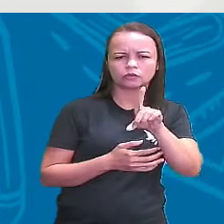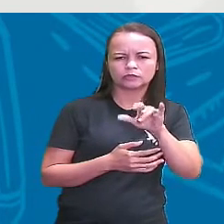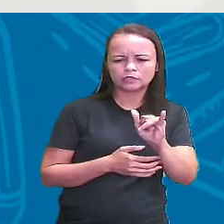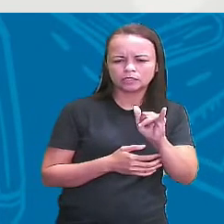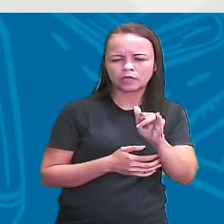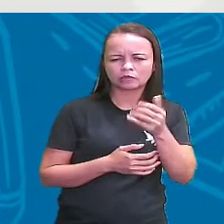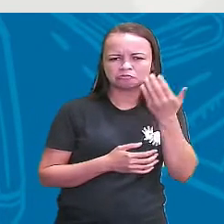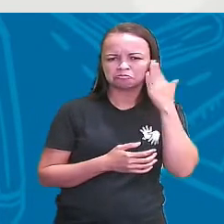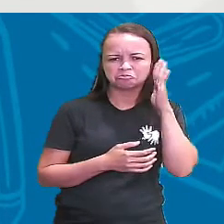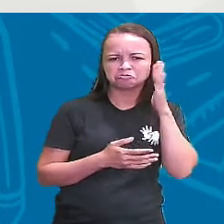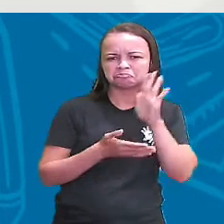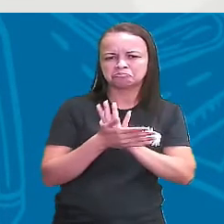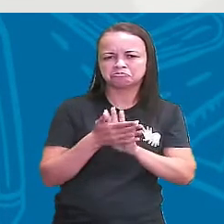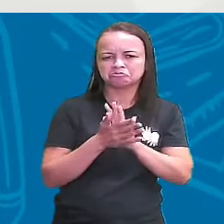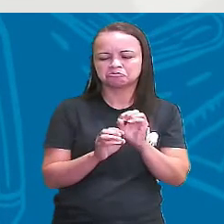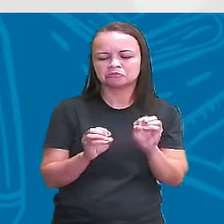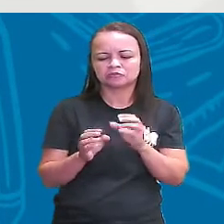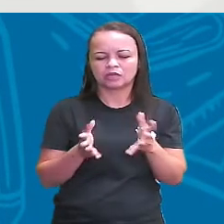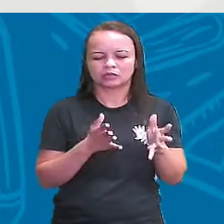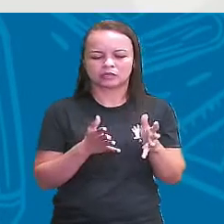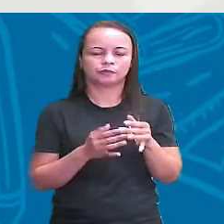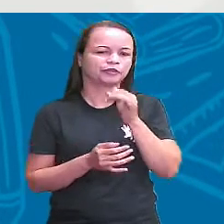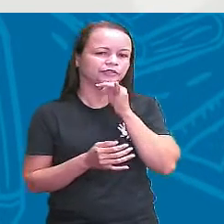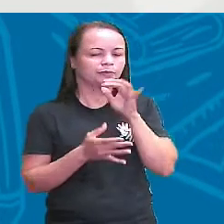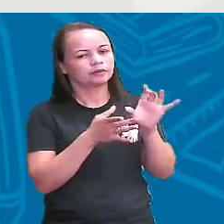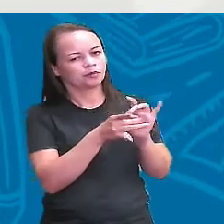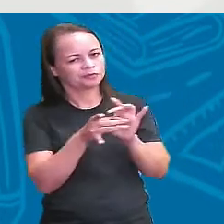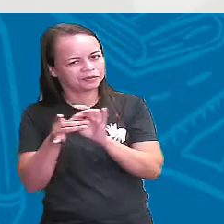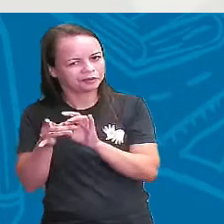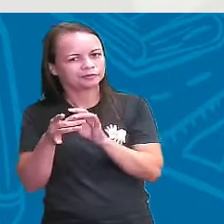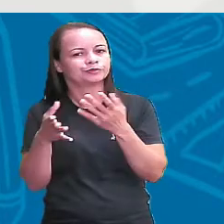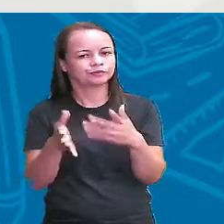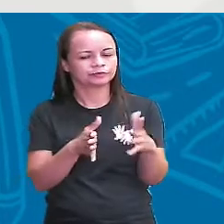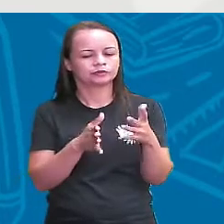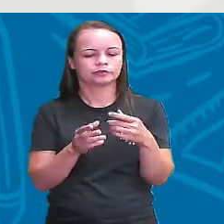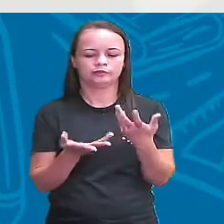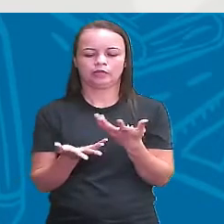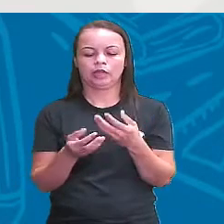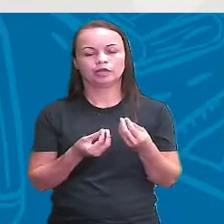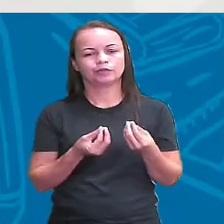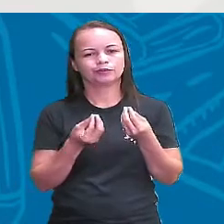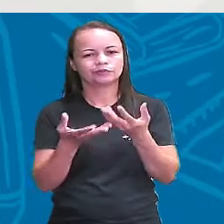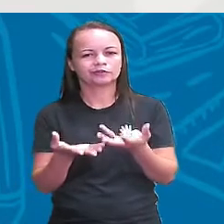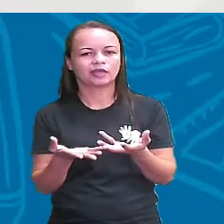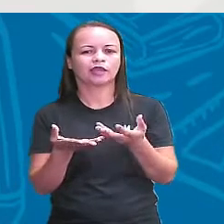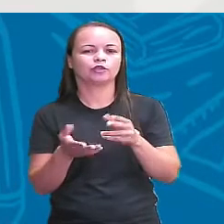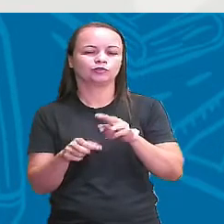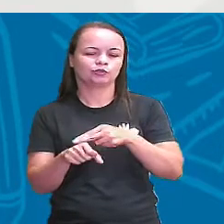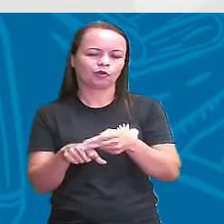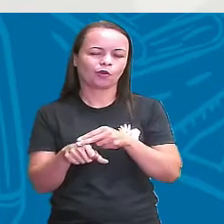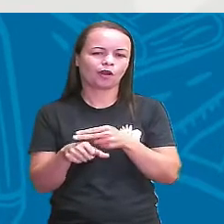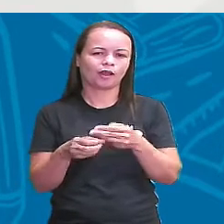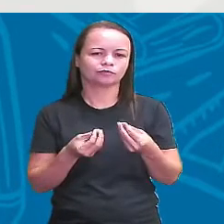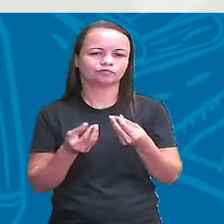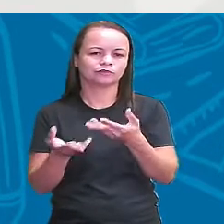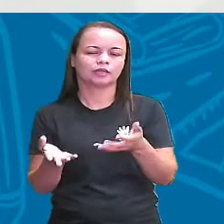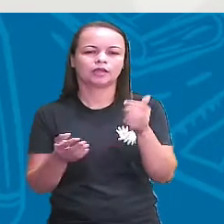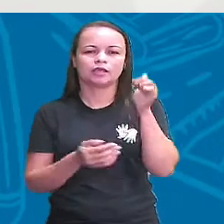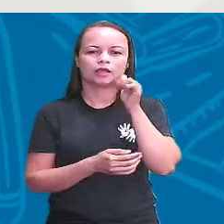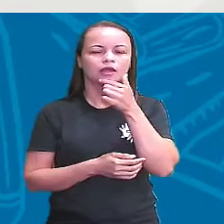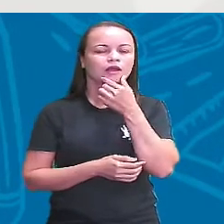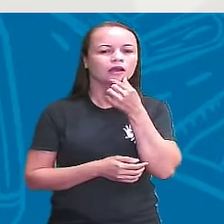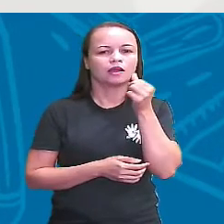contexto. Por exemplo, eu digo assim, le di el chocolate a José e a Maria. E outra pessoa faz assim, cadê